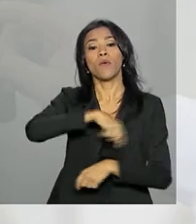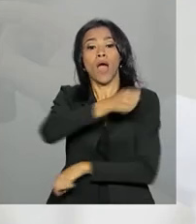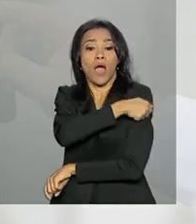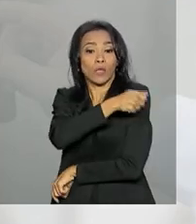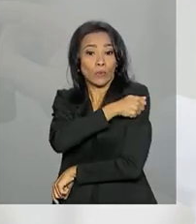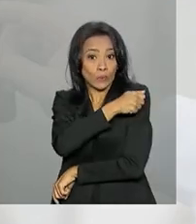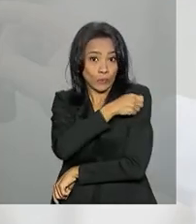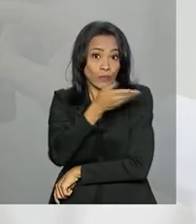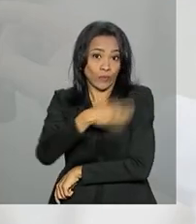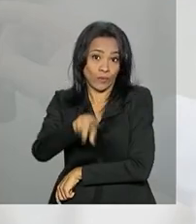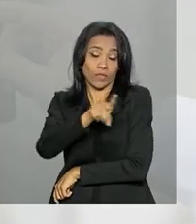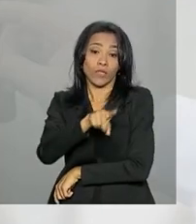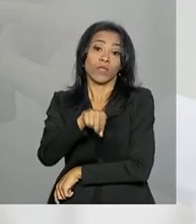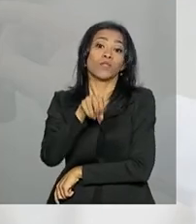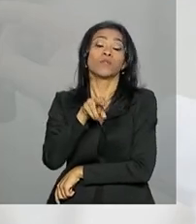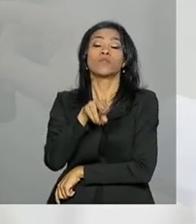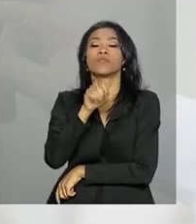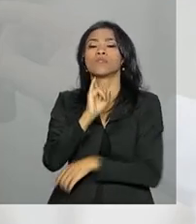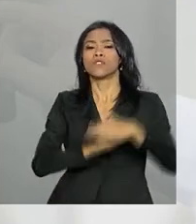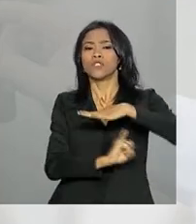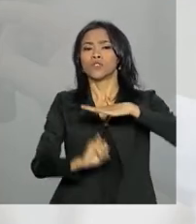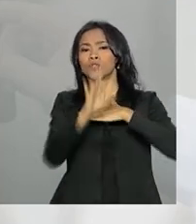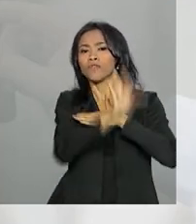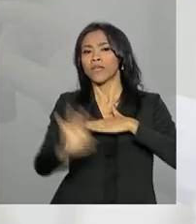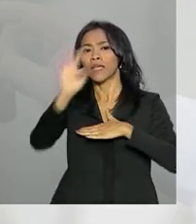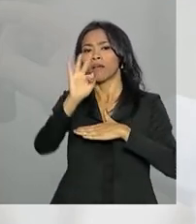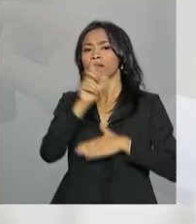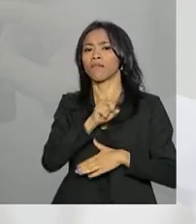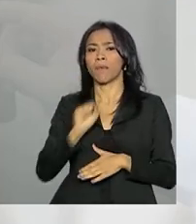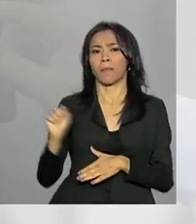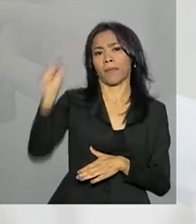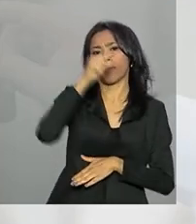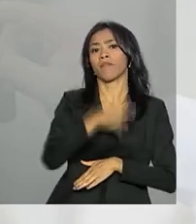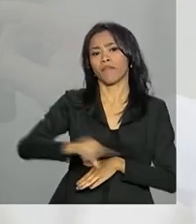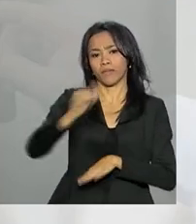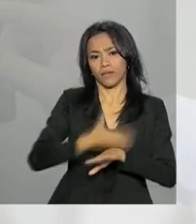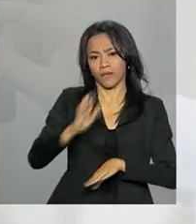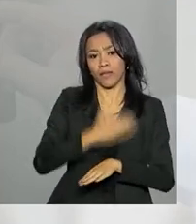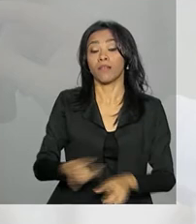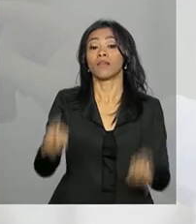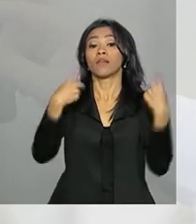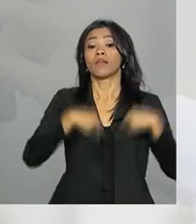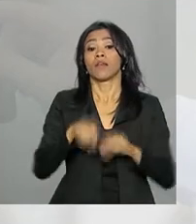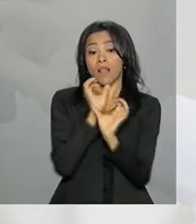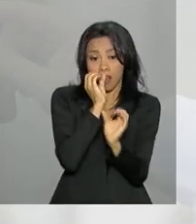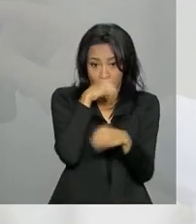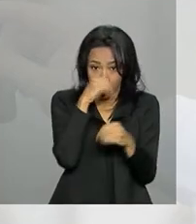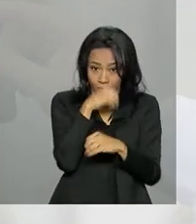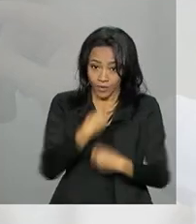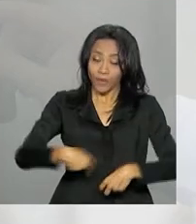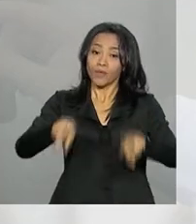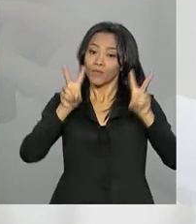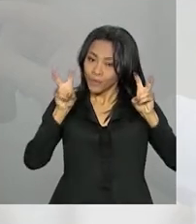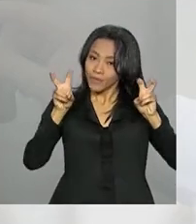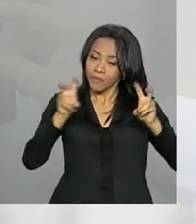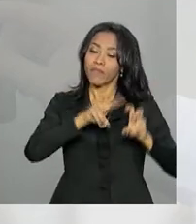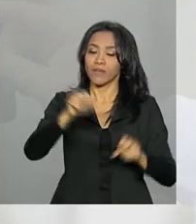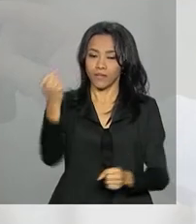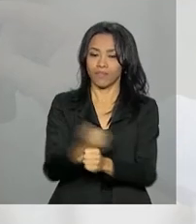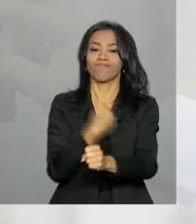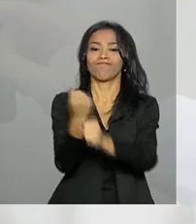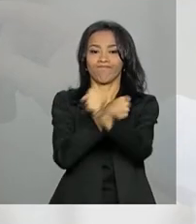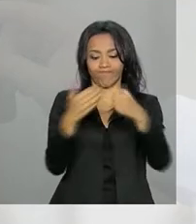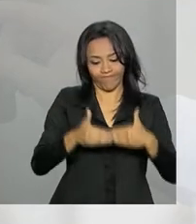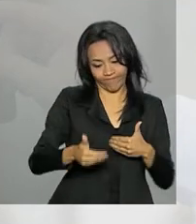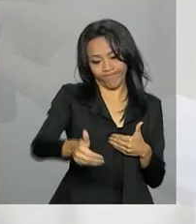de educação profissional e tecnológica serão capacitados e sem laboratórios voltados ao tema devem ser criados a